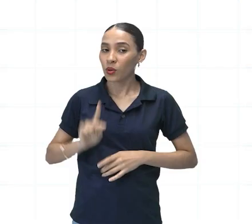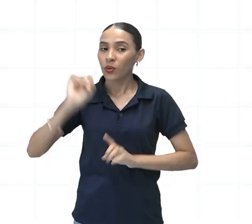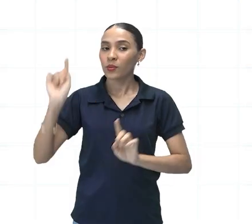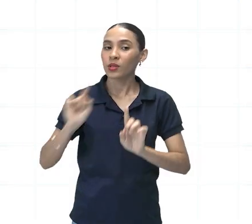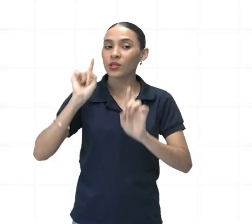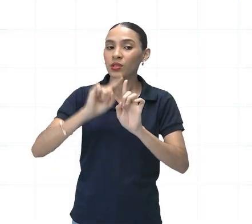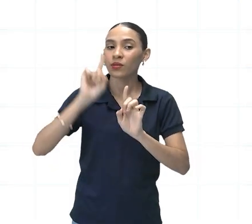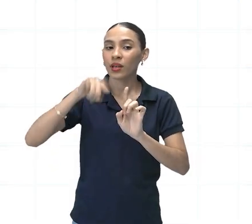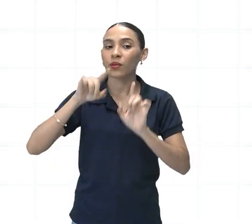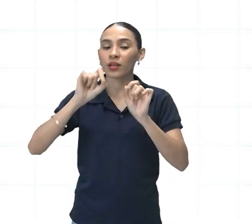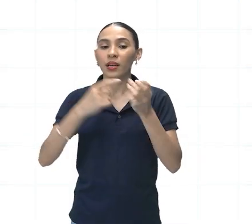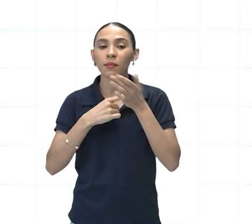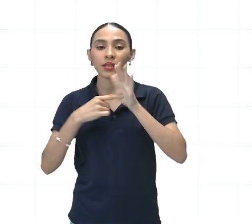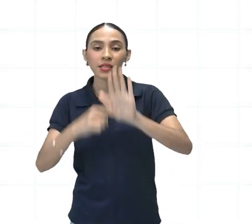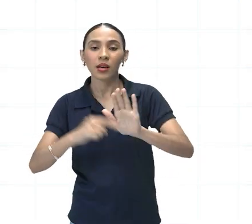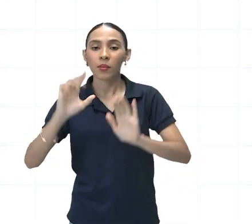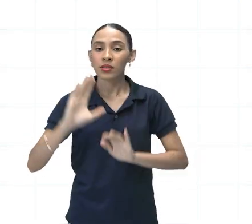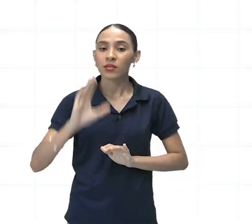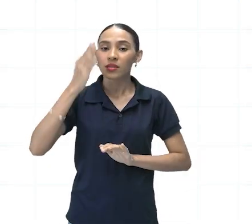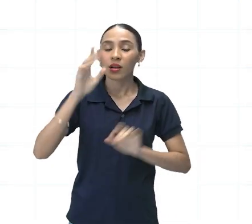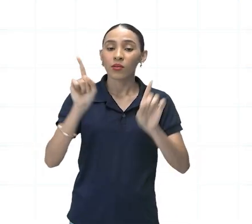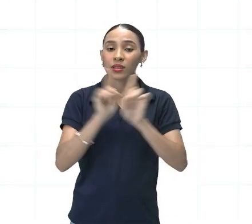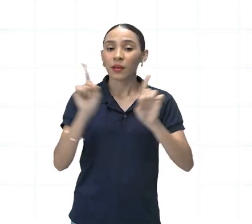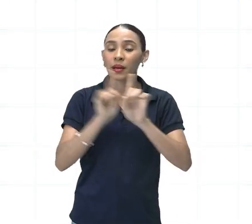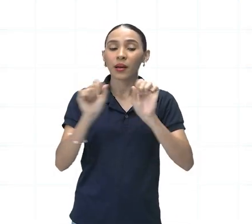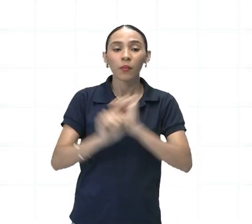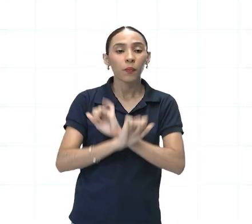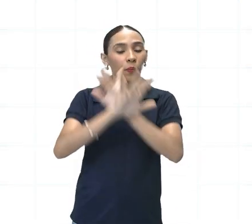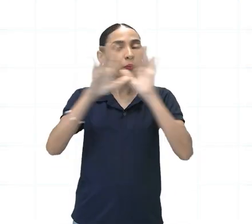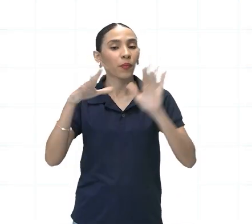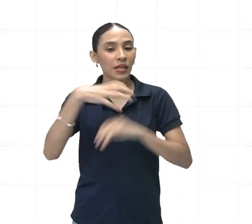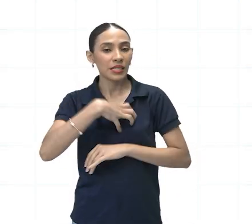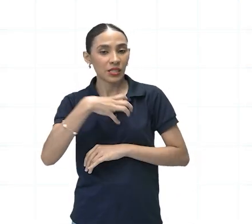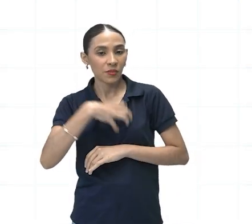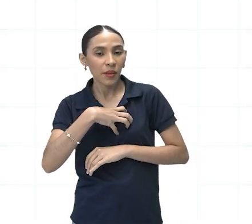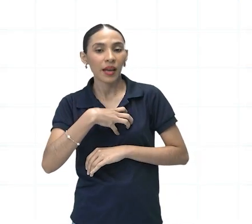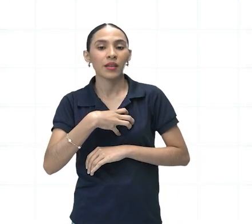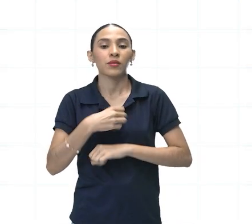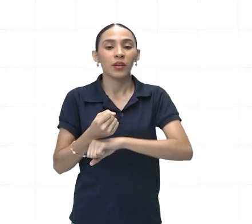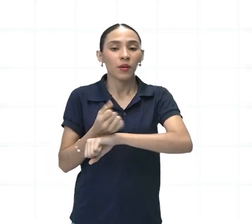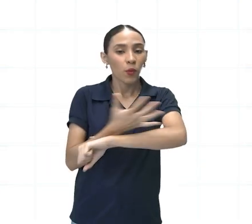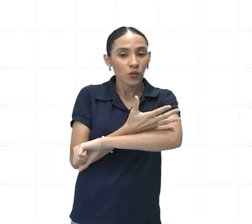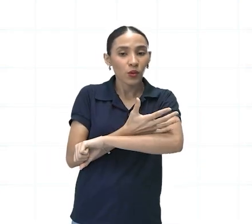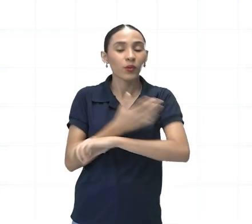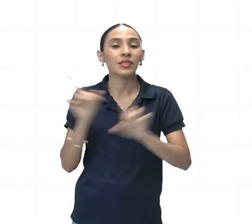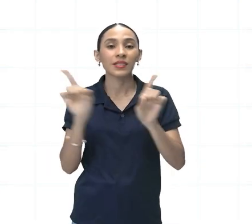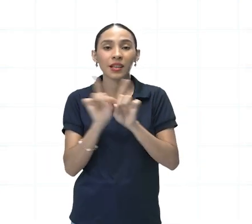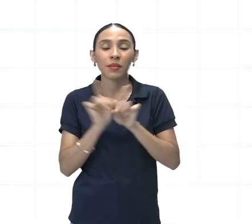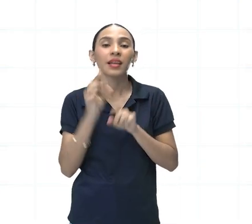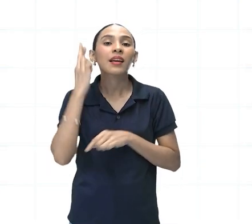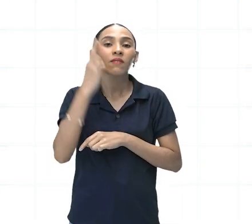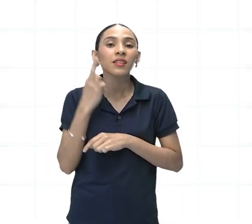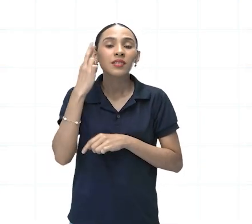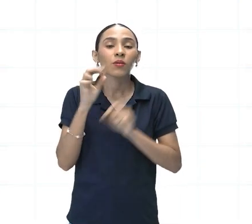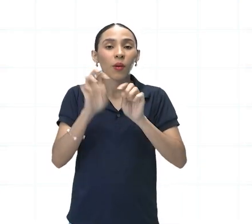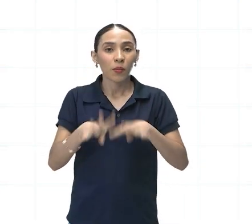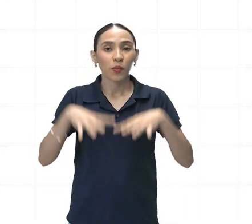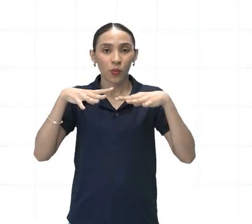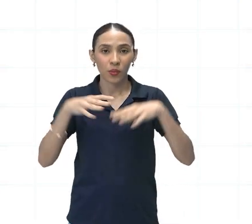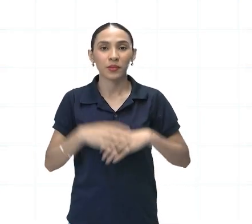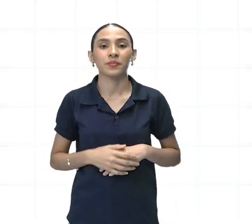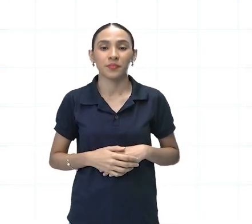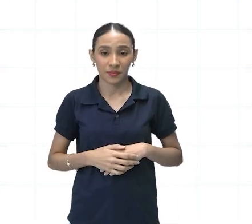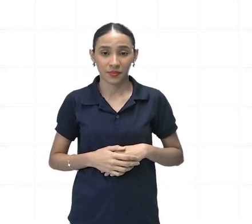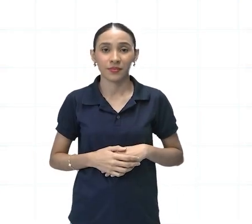cujo objetivo é apresentar uma situação e despertar sentimentos, sensações e reflexões no